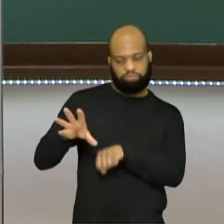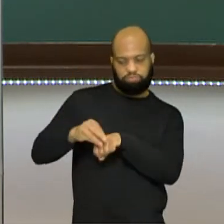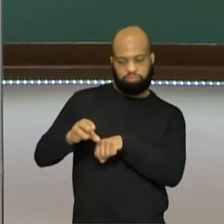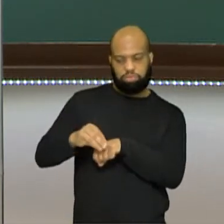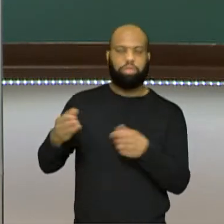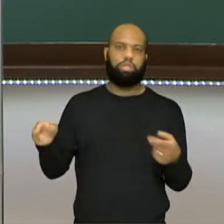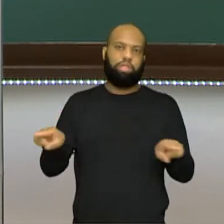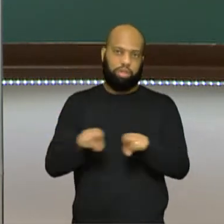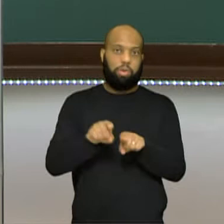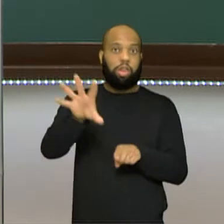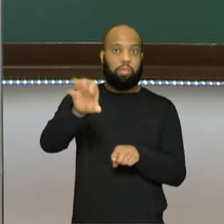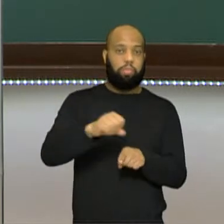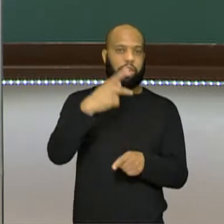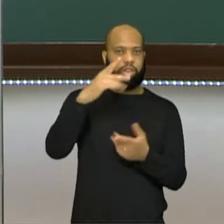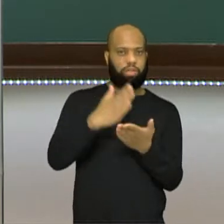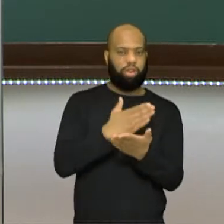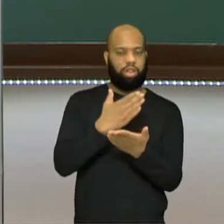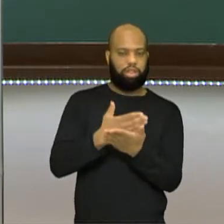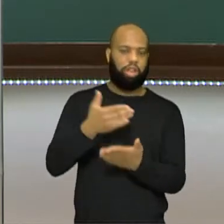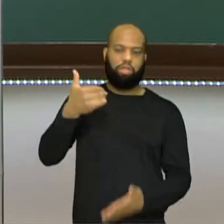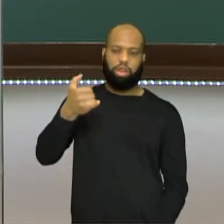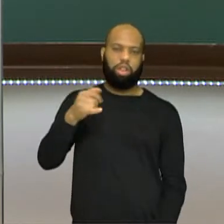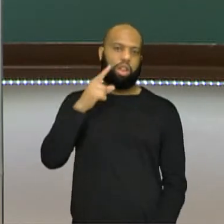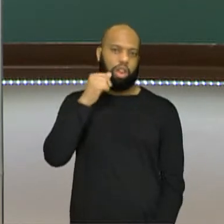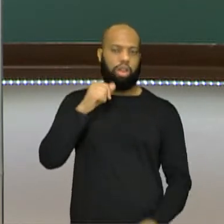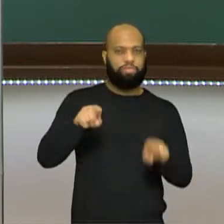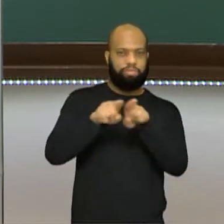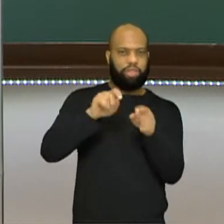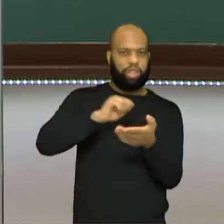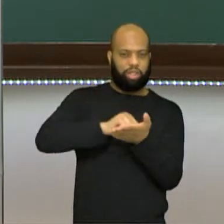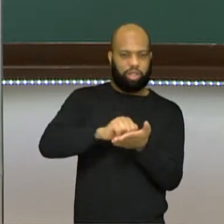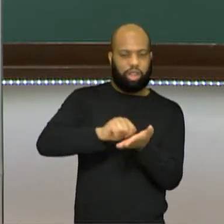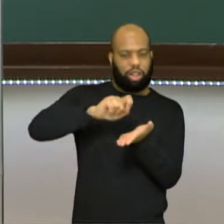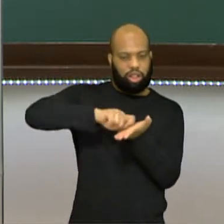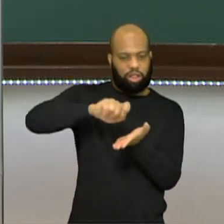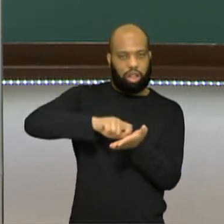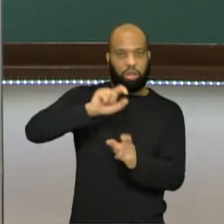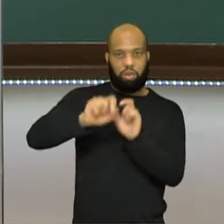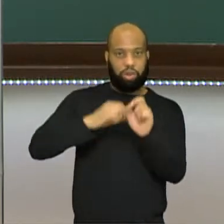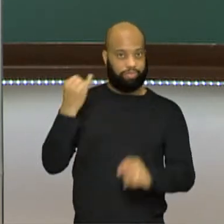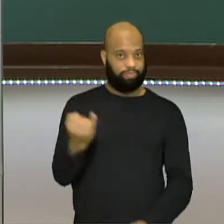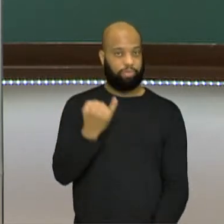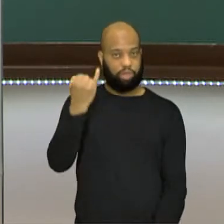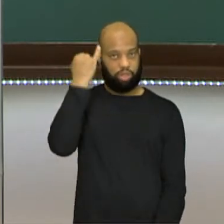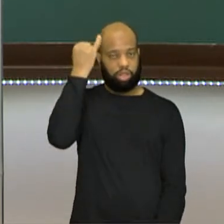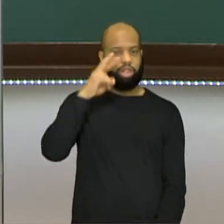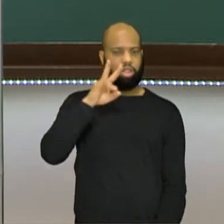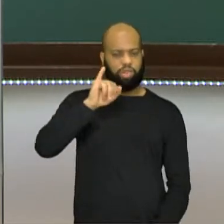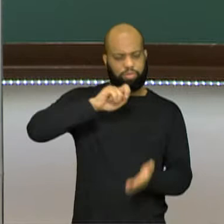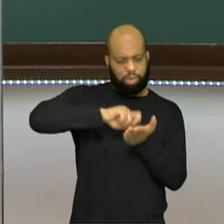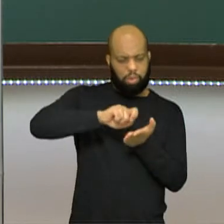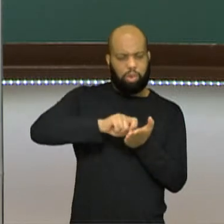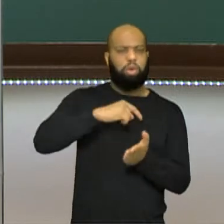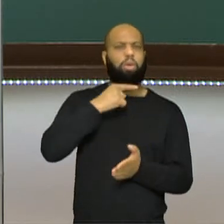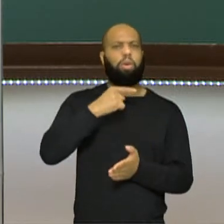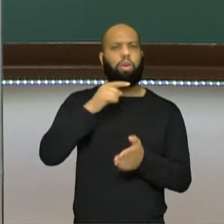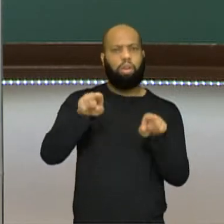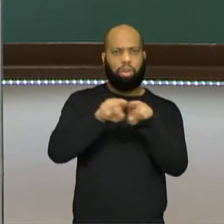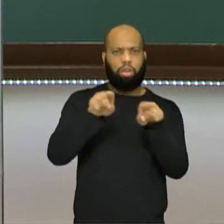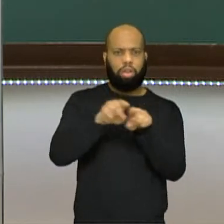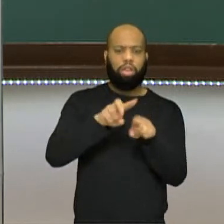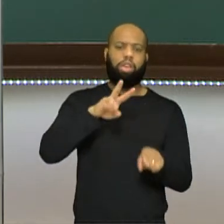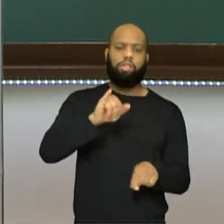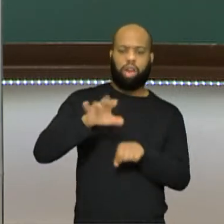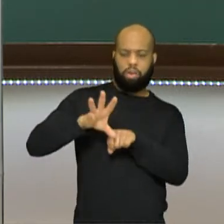já, pegue seu caderno, pegue sua caneta, seu lápis, sua borracha, faça suas anotações, vá anotando suas dúvidas, vá fazendo o